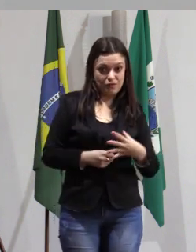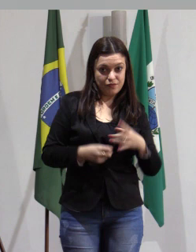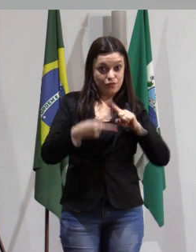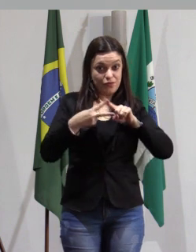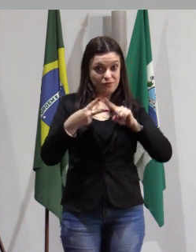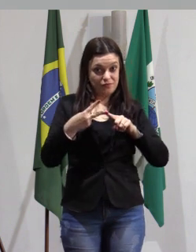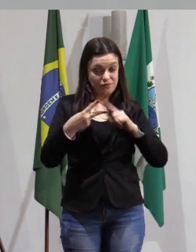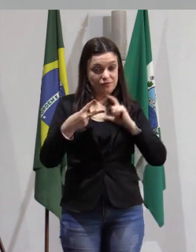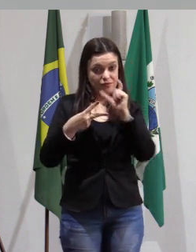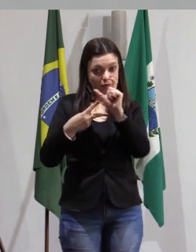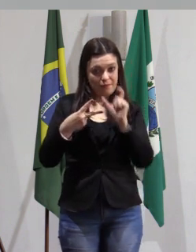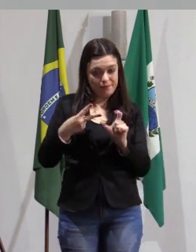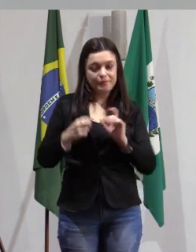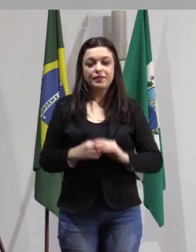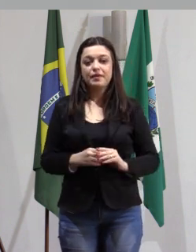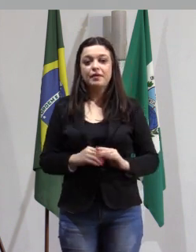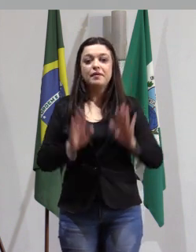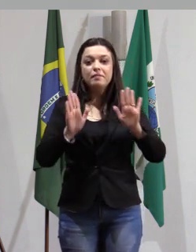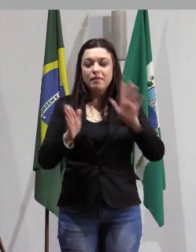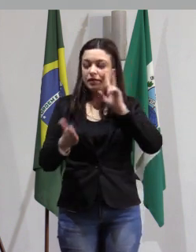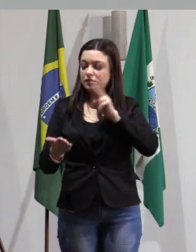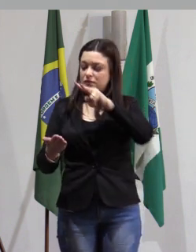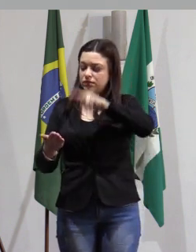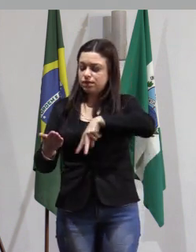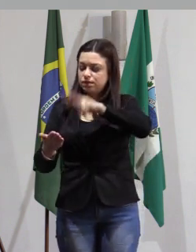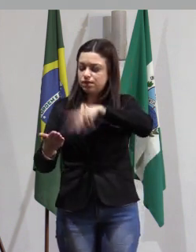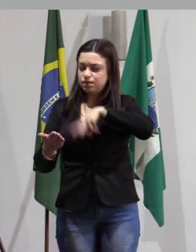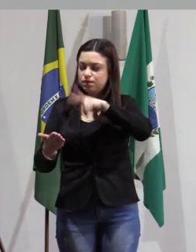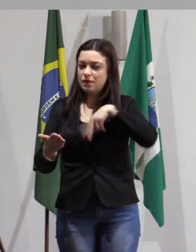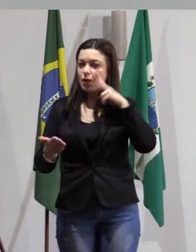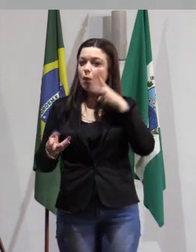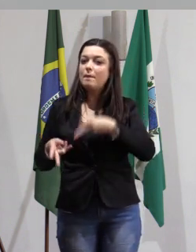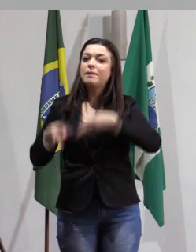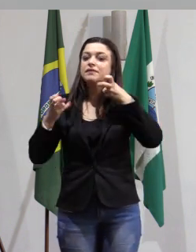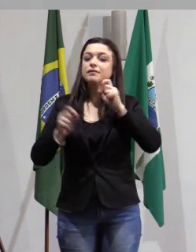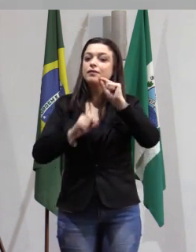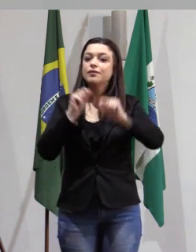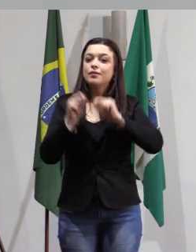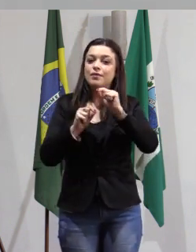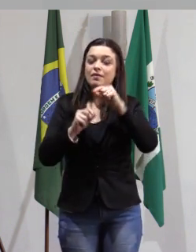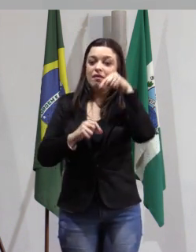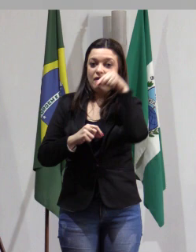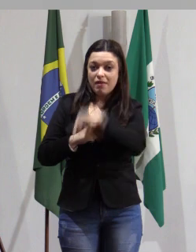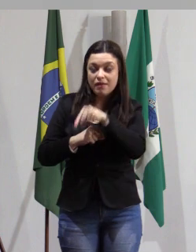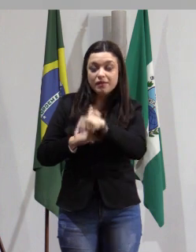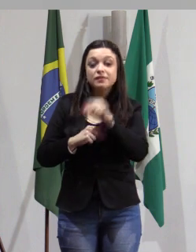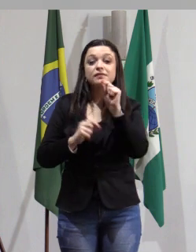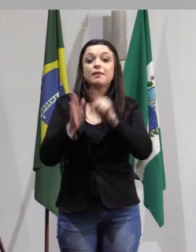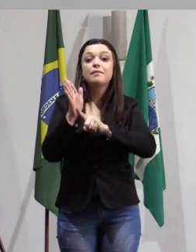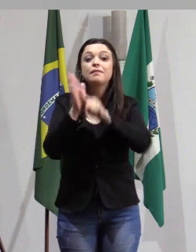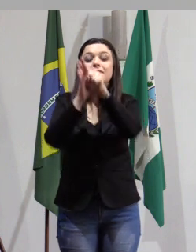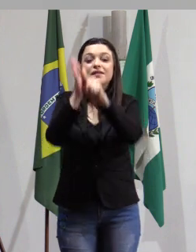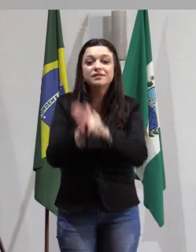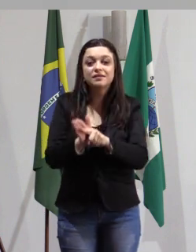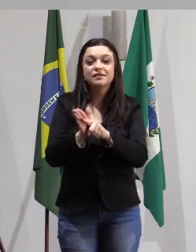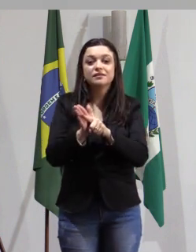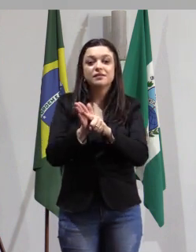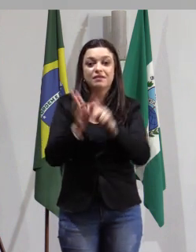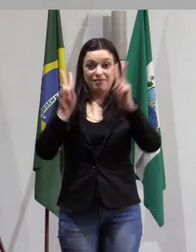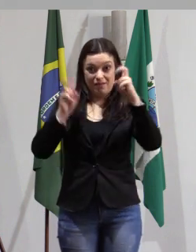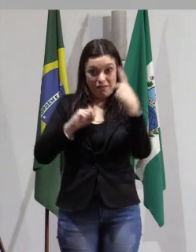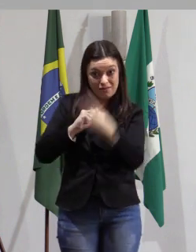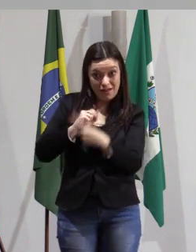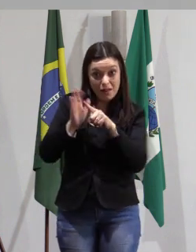a partir da leitura que fizemos, que a pesquisa tratada nesse projeto,